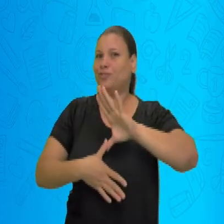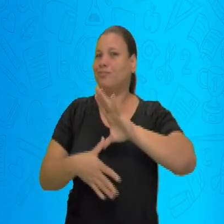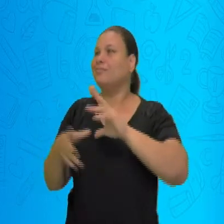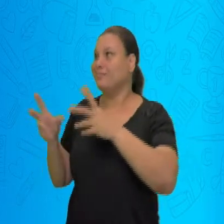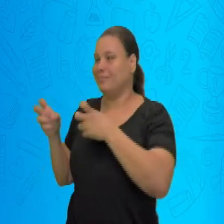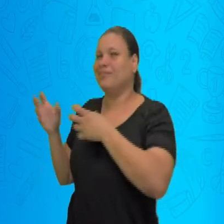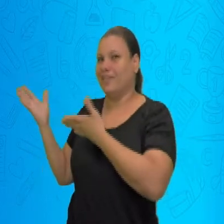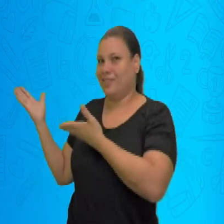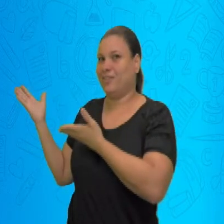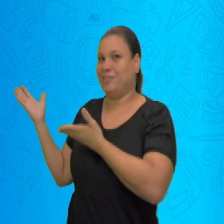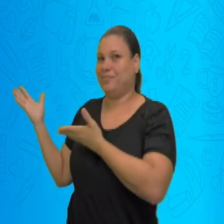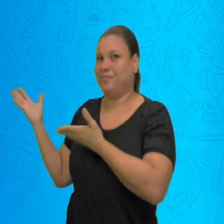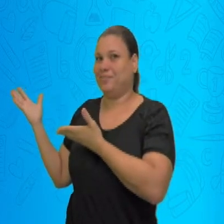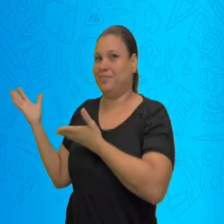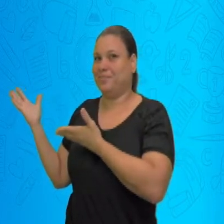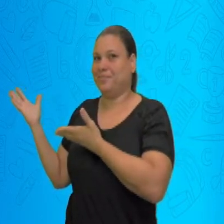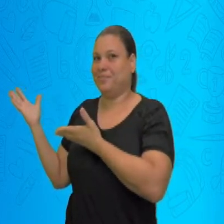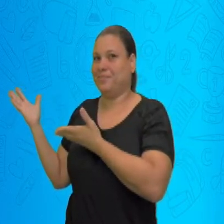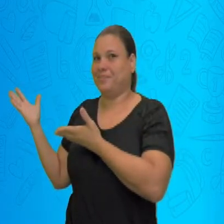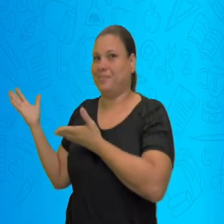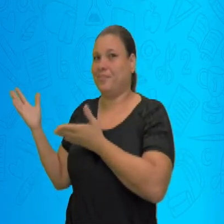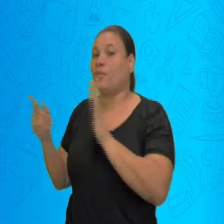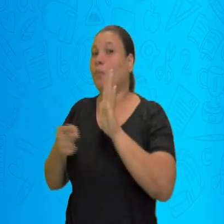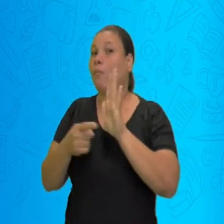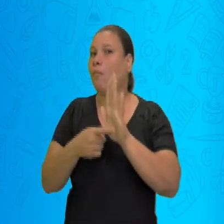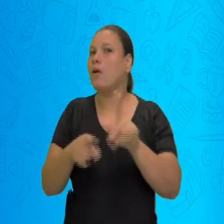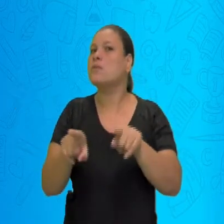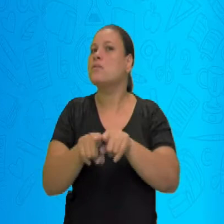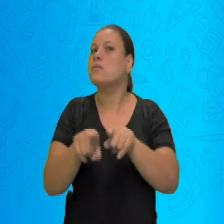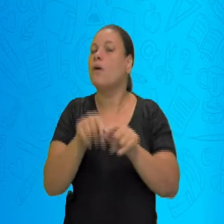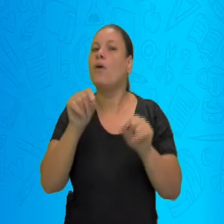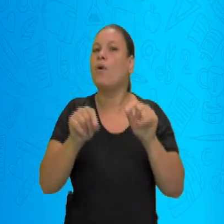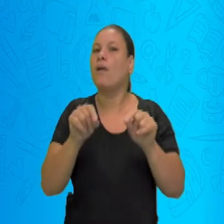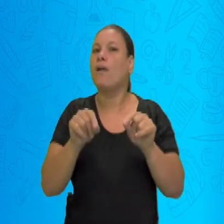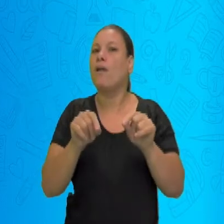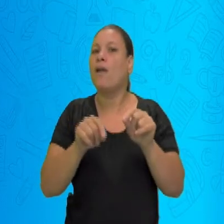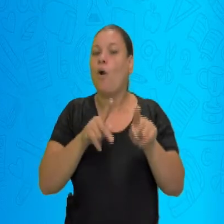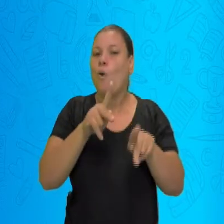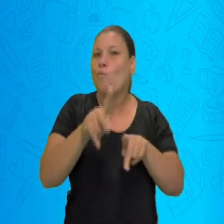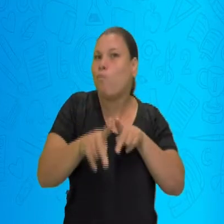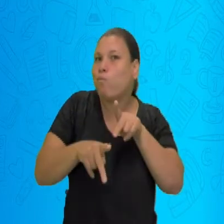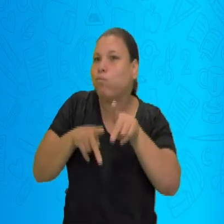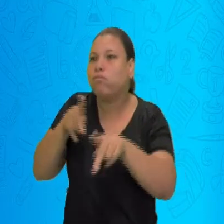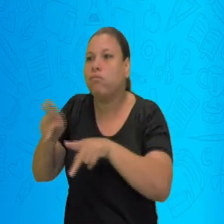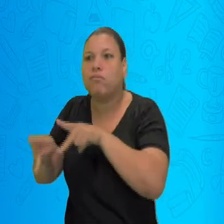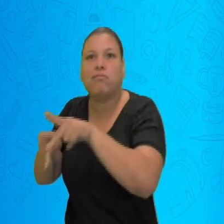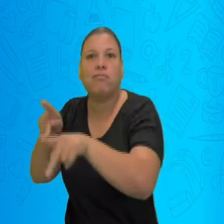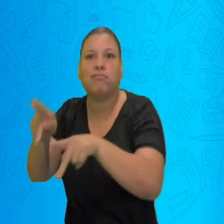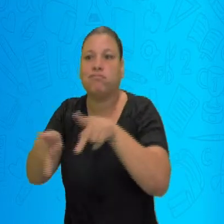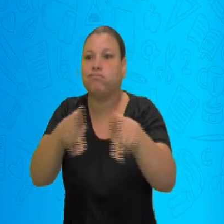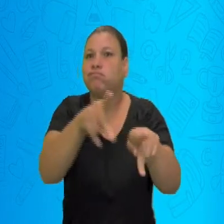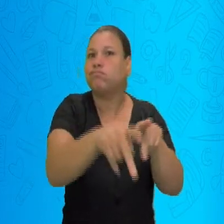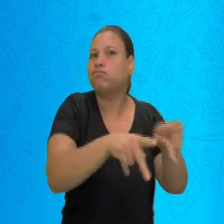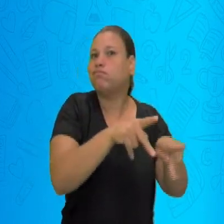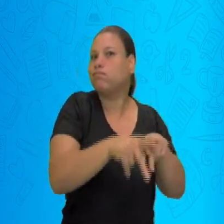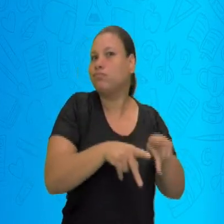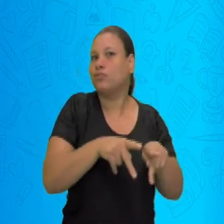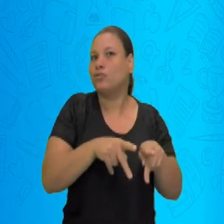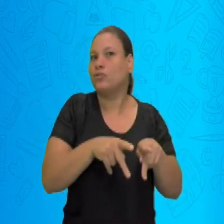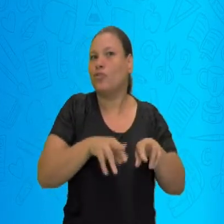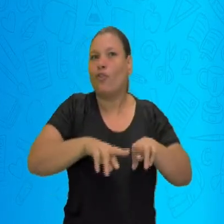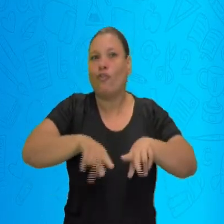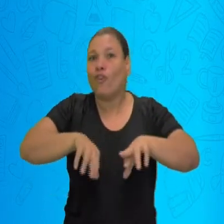e também sobre a distribuição da sua população, que é muito grande. Como nós